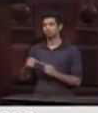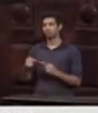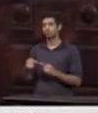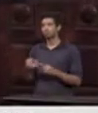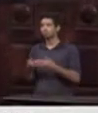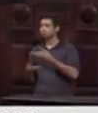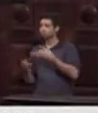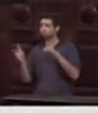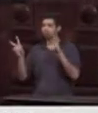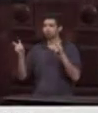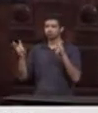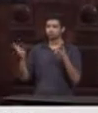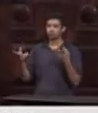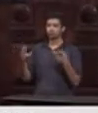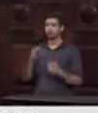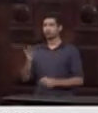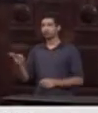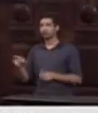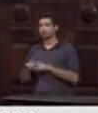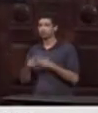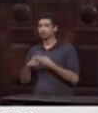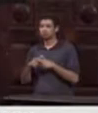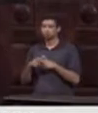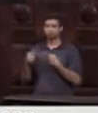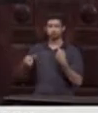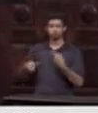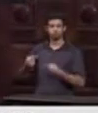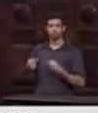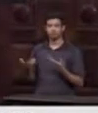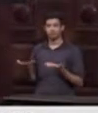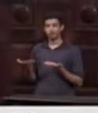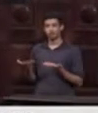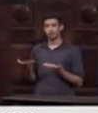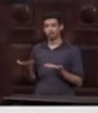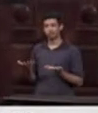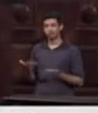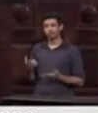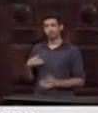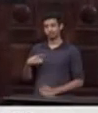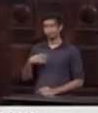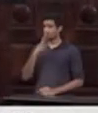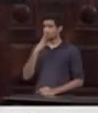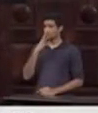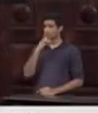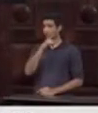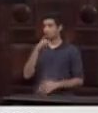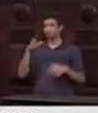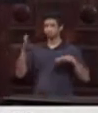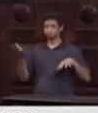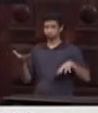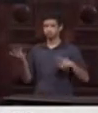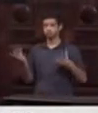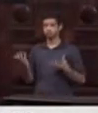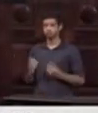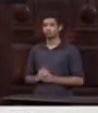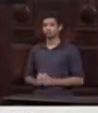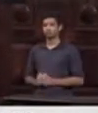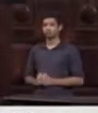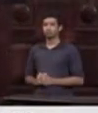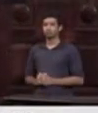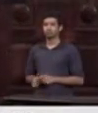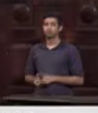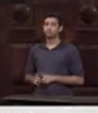temas federais, à reforma política que hoje está sendo apreciada no Congresso Nacional e também temas que estão sendo